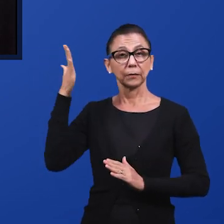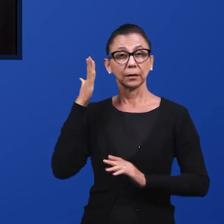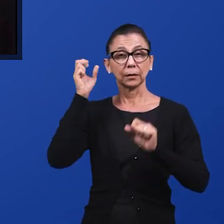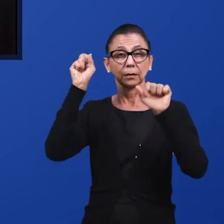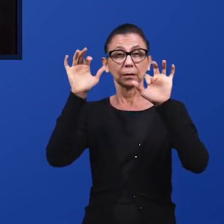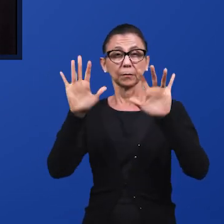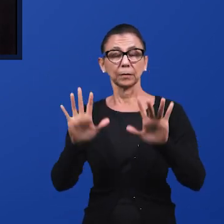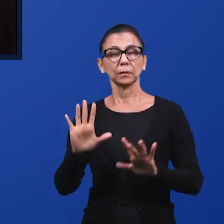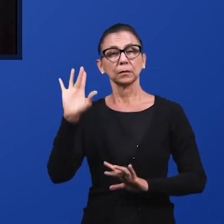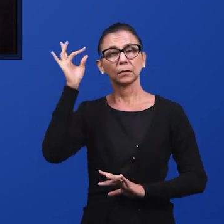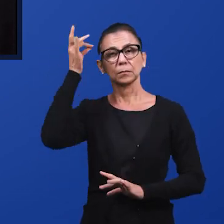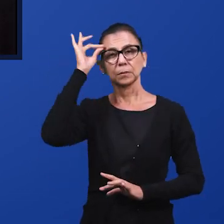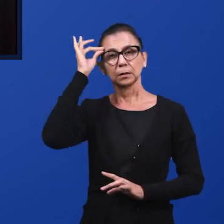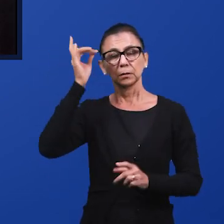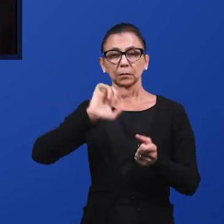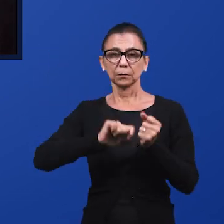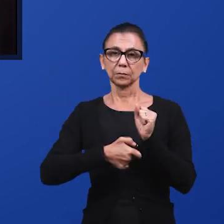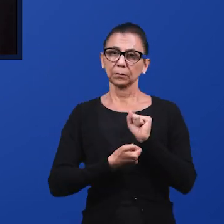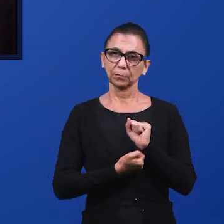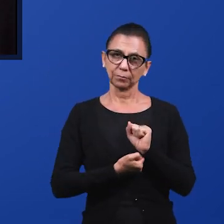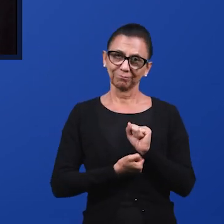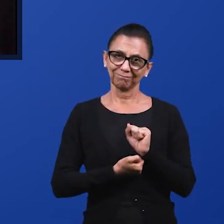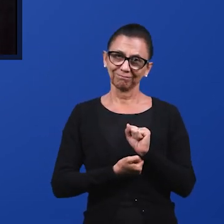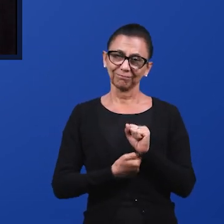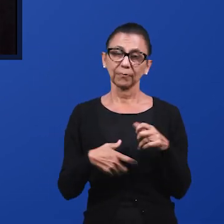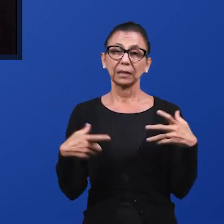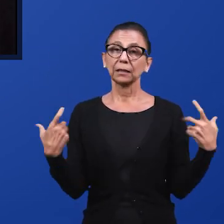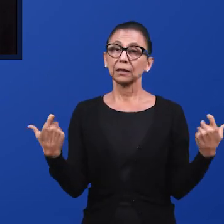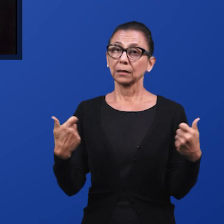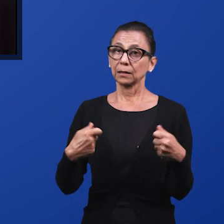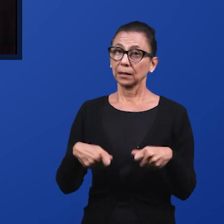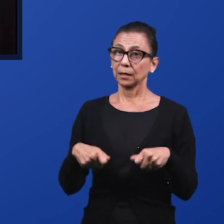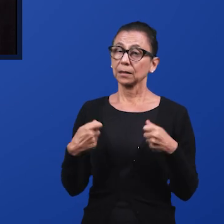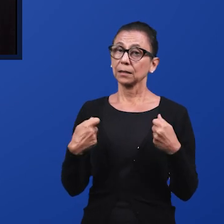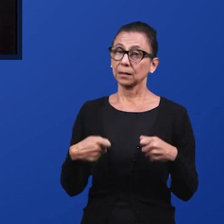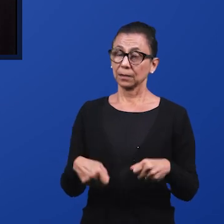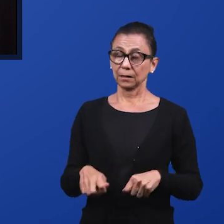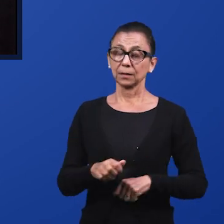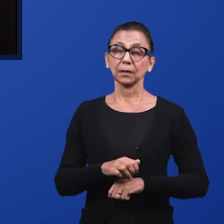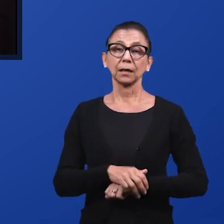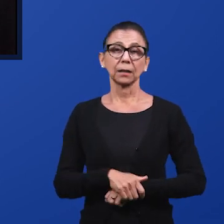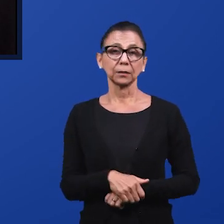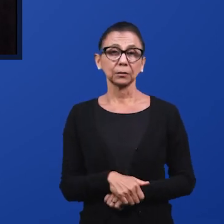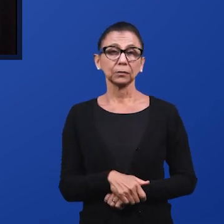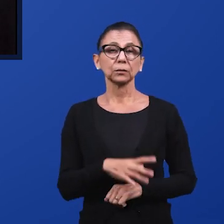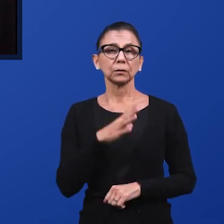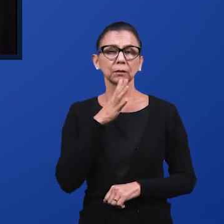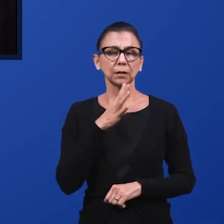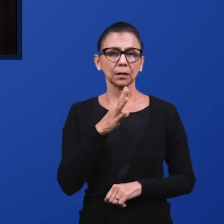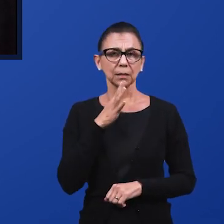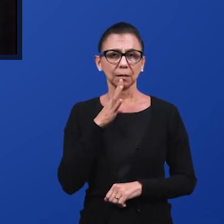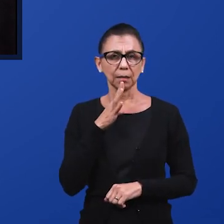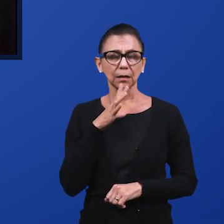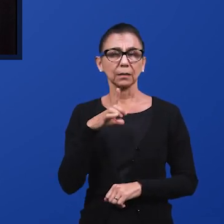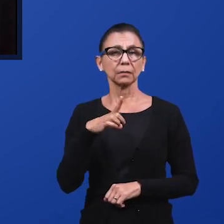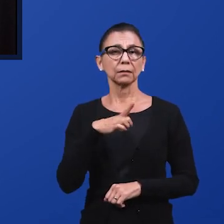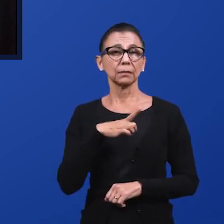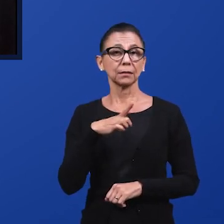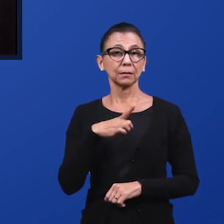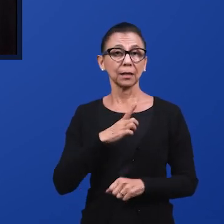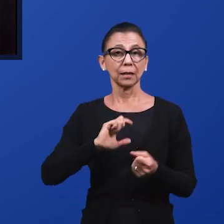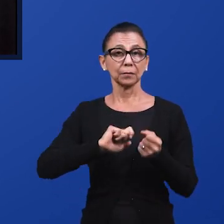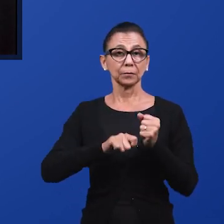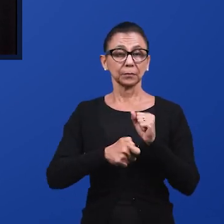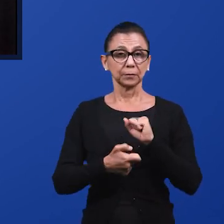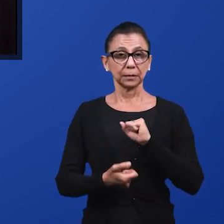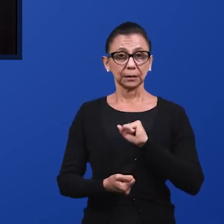bênçãos espirituais do Senhor, são mistério. E é necessário que tenhamos isso para que o Evangelho